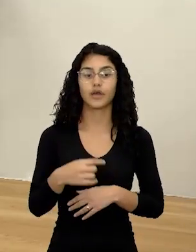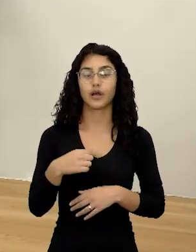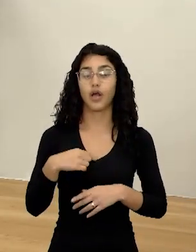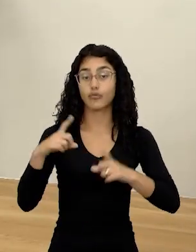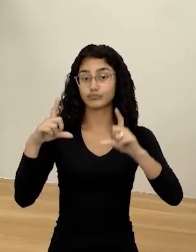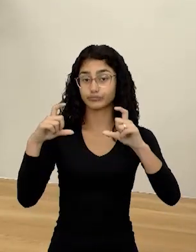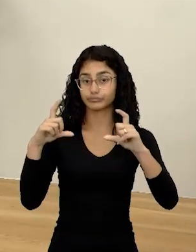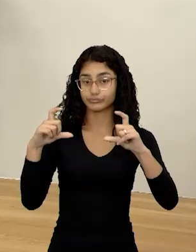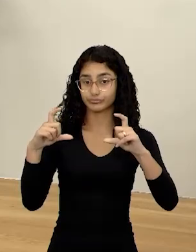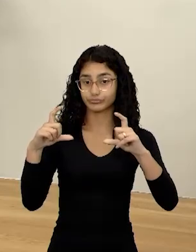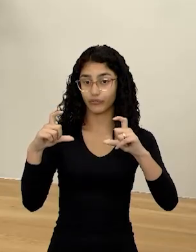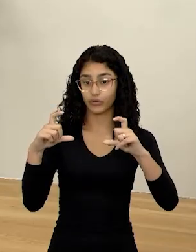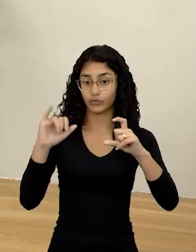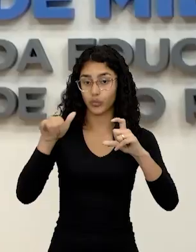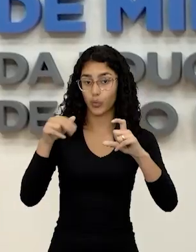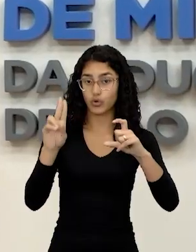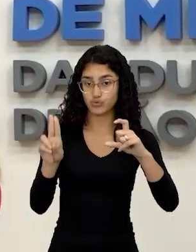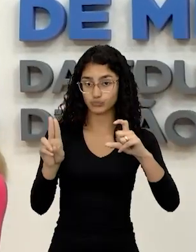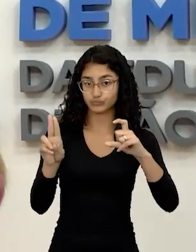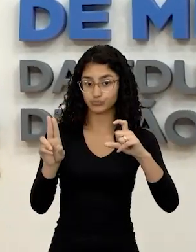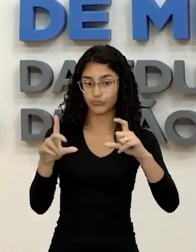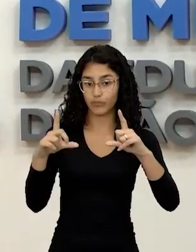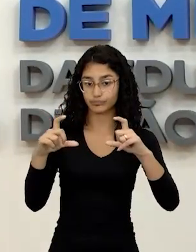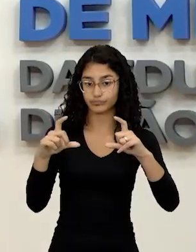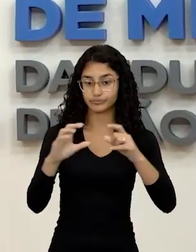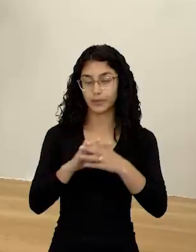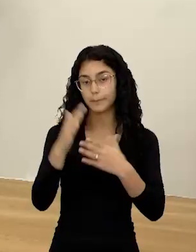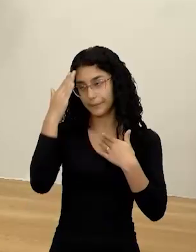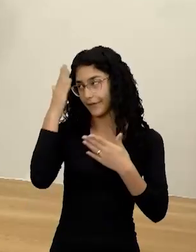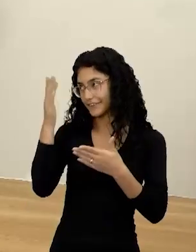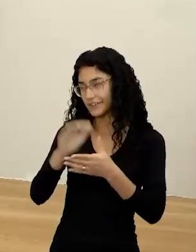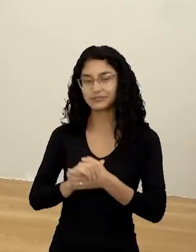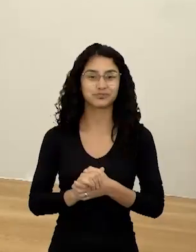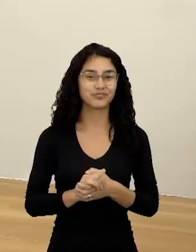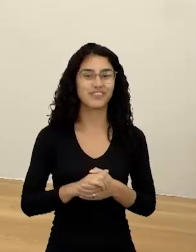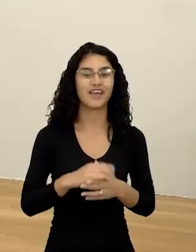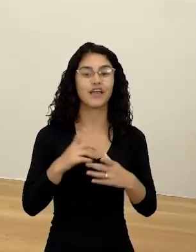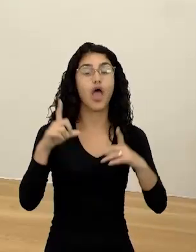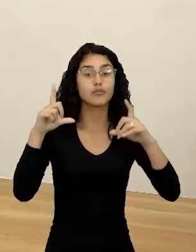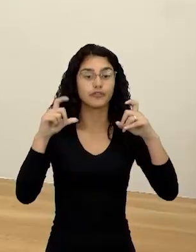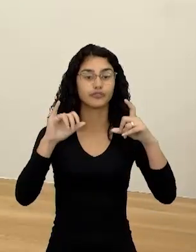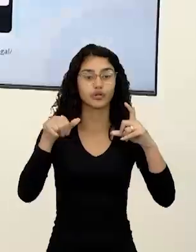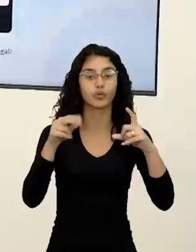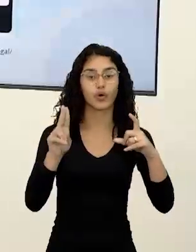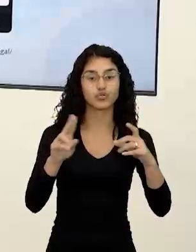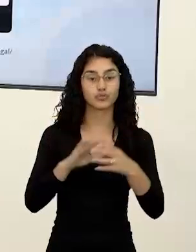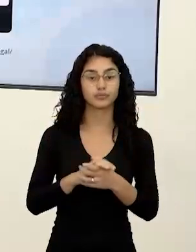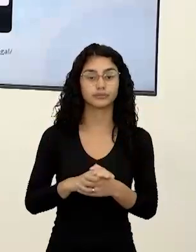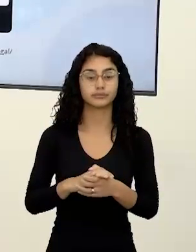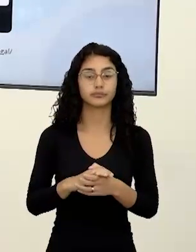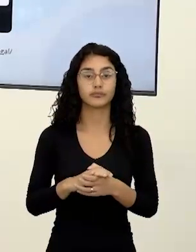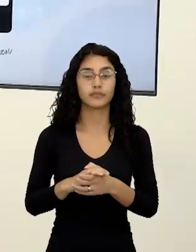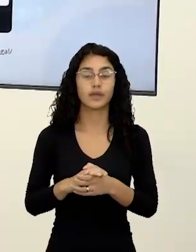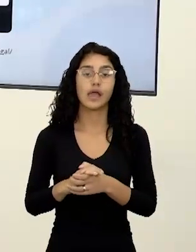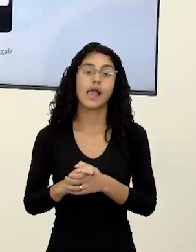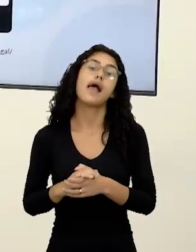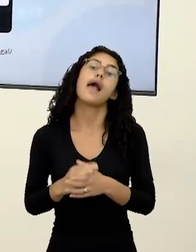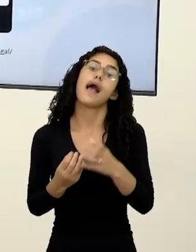fiz selfie com a Juliana. Muito obrigada. Fiz uma selfie com a Ju. A obra é